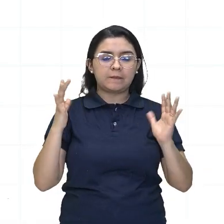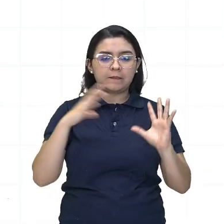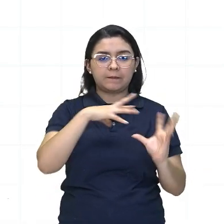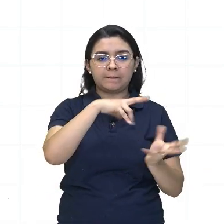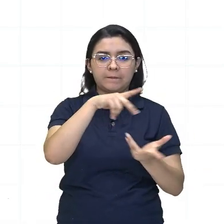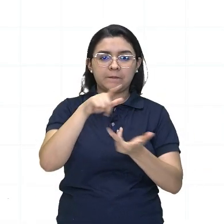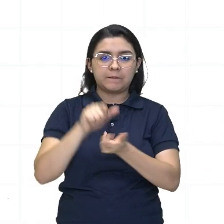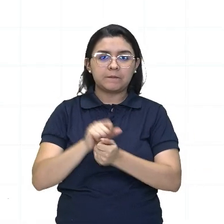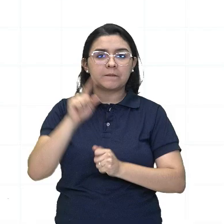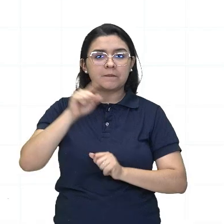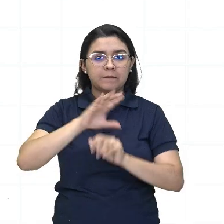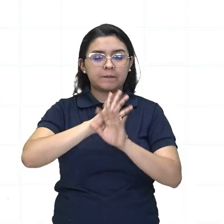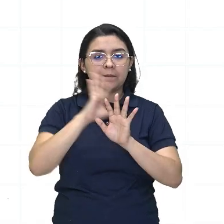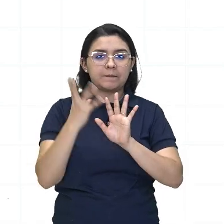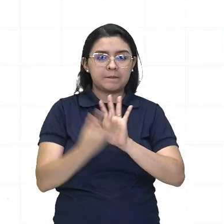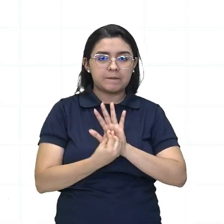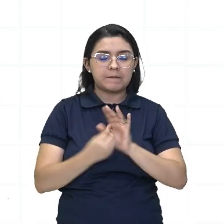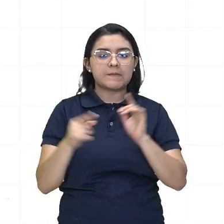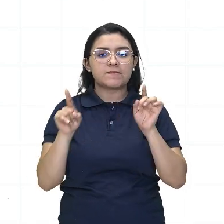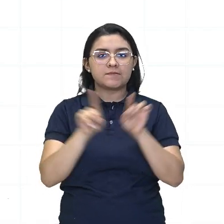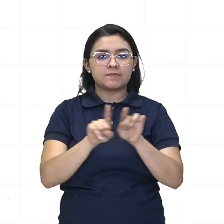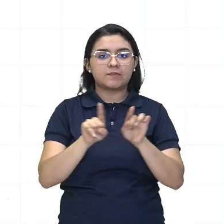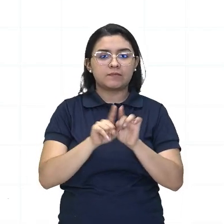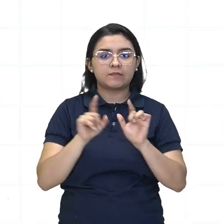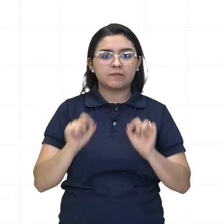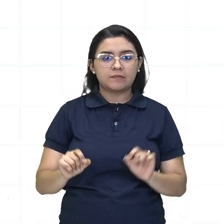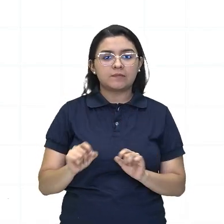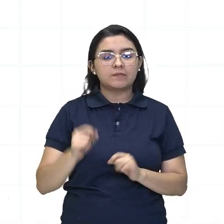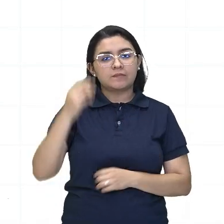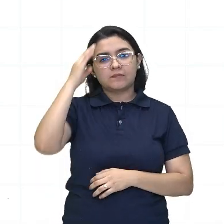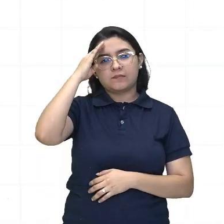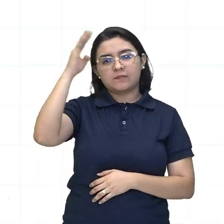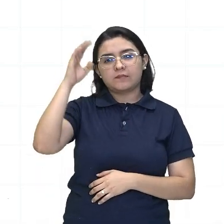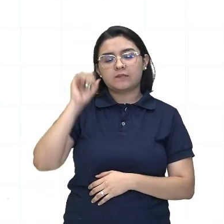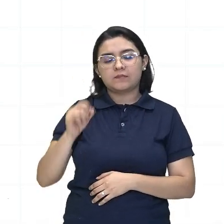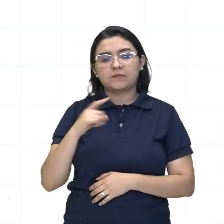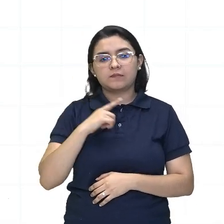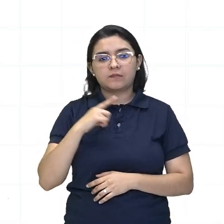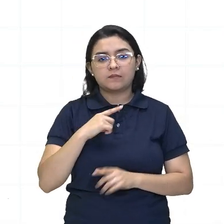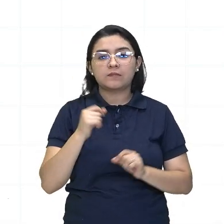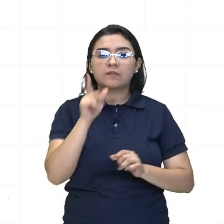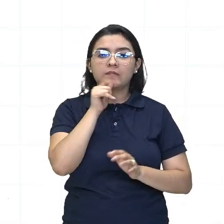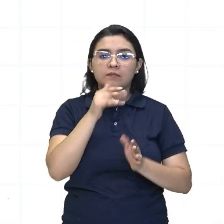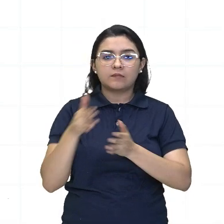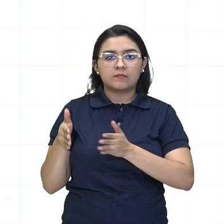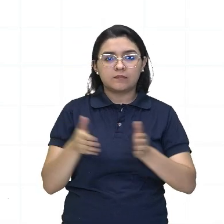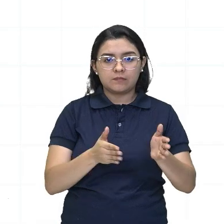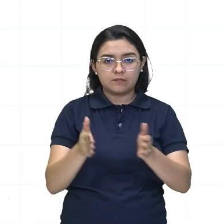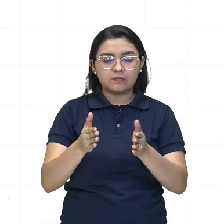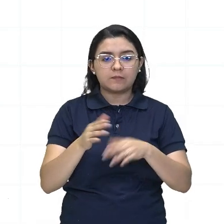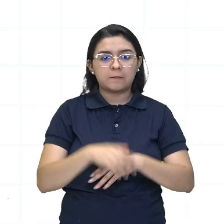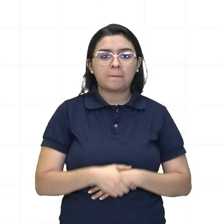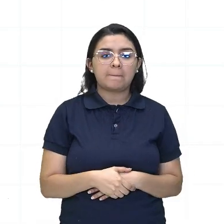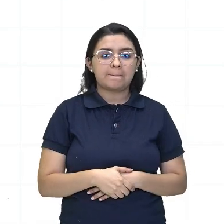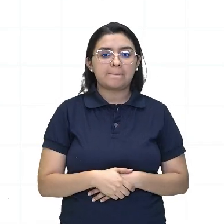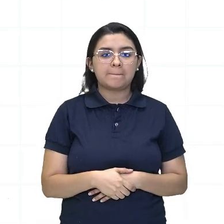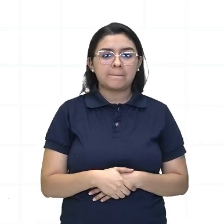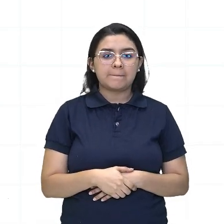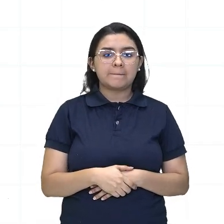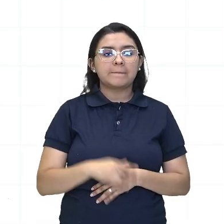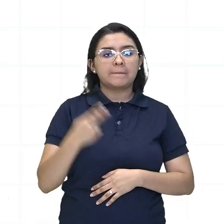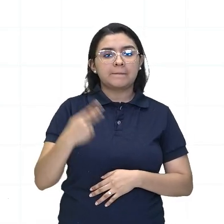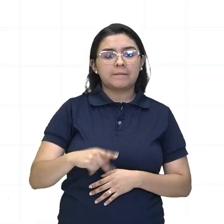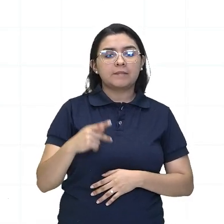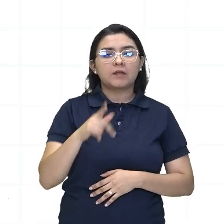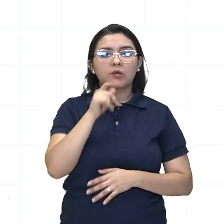a floresta amazônica, e também o predomínio, né, da nossa bacia hidrográfica, né? Bacia hidrográfica